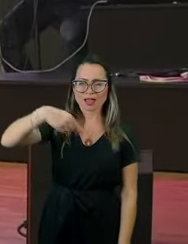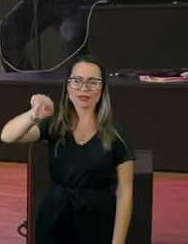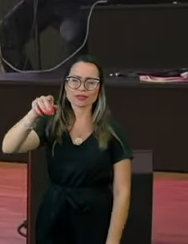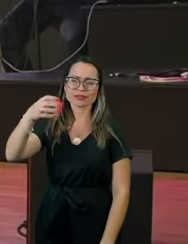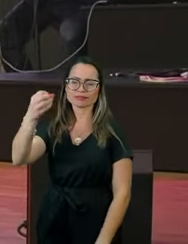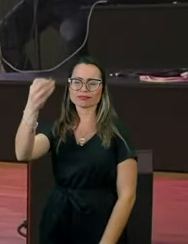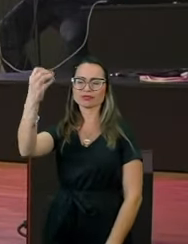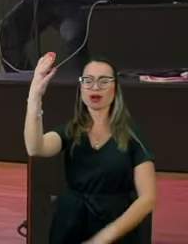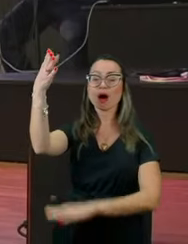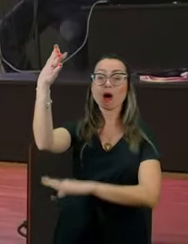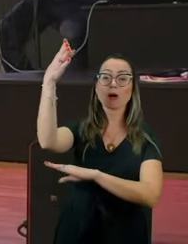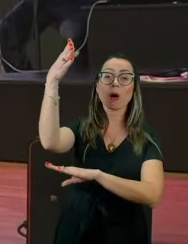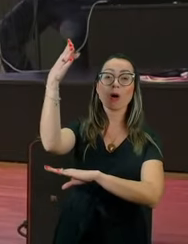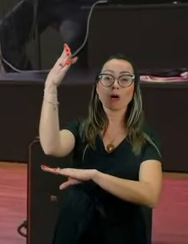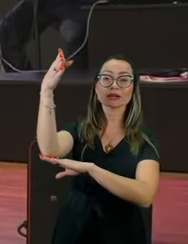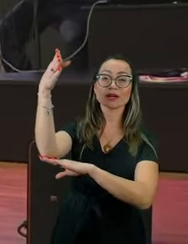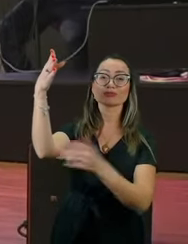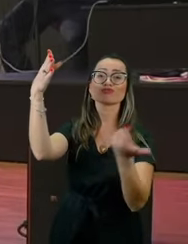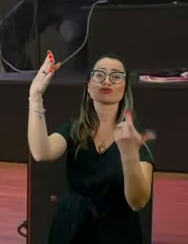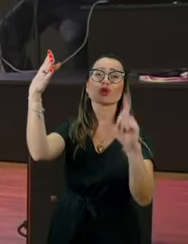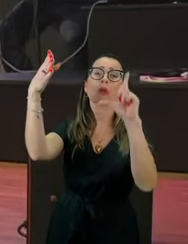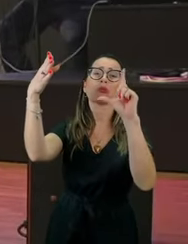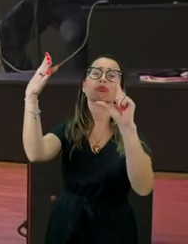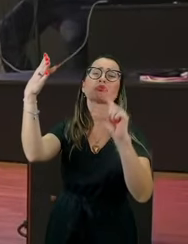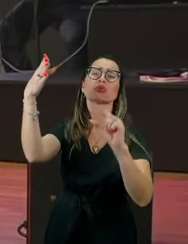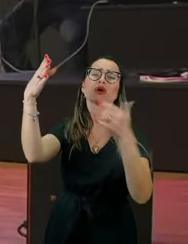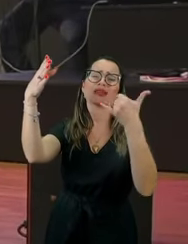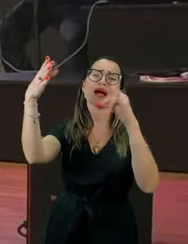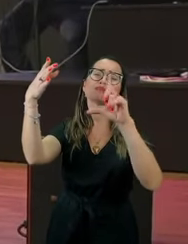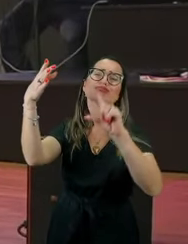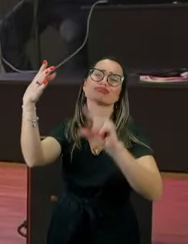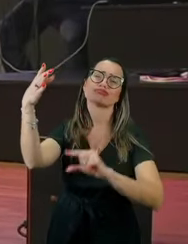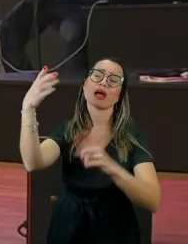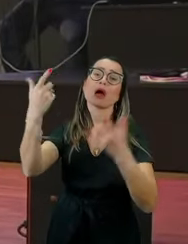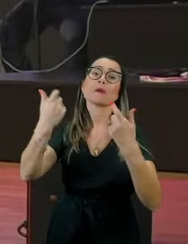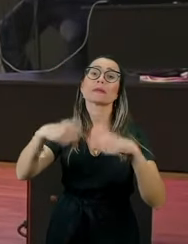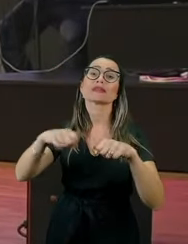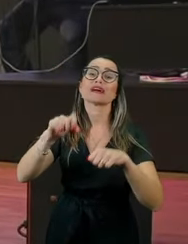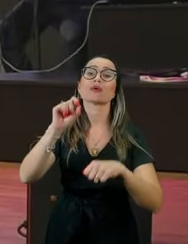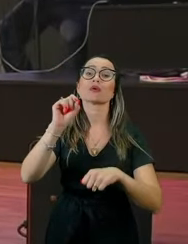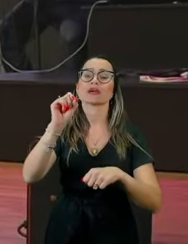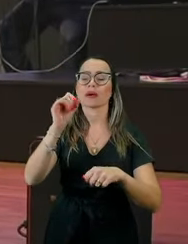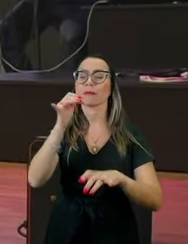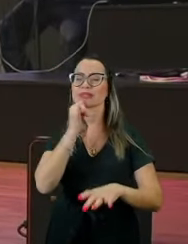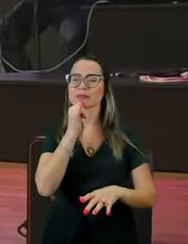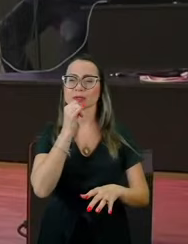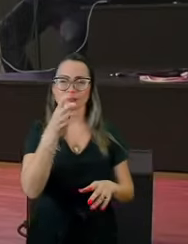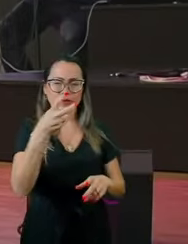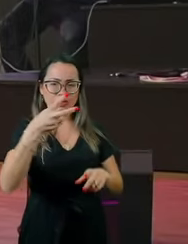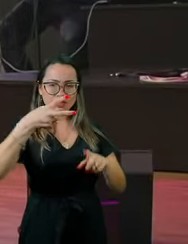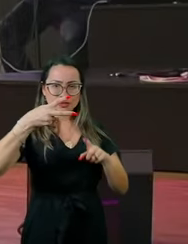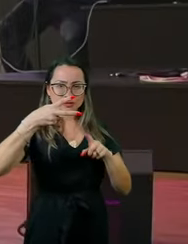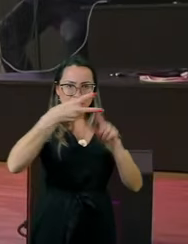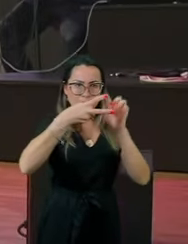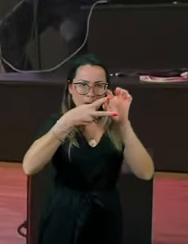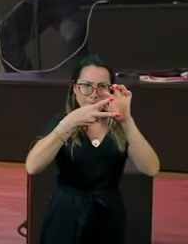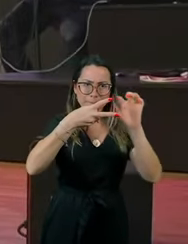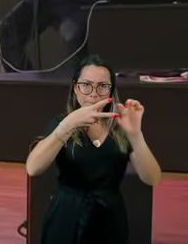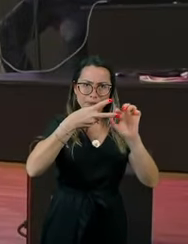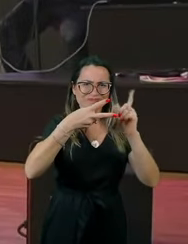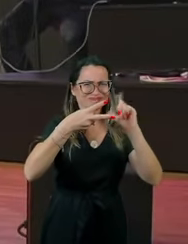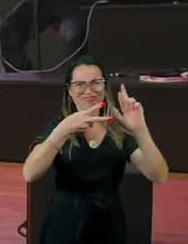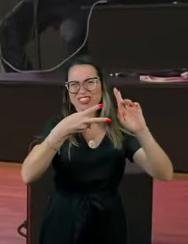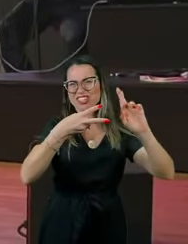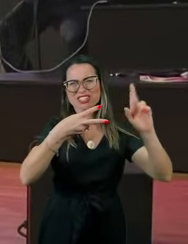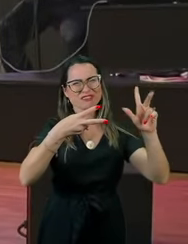fui tentar carregar meu celular. Eu precisava de um adaptador para que ele fizesse isso aqui, convertesse